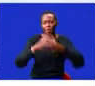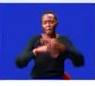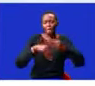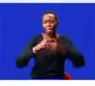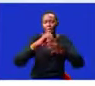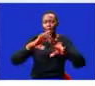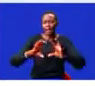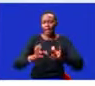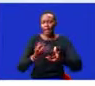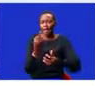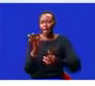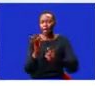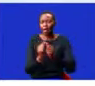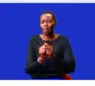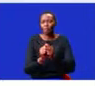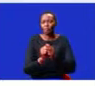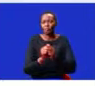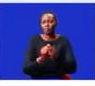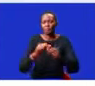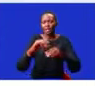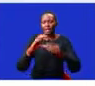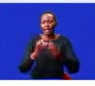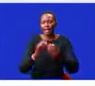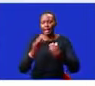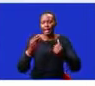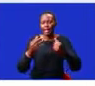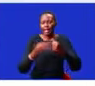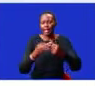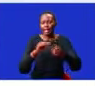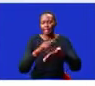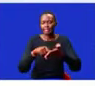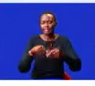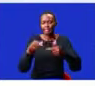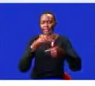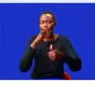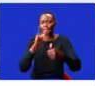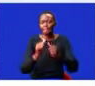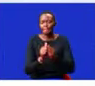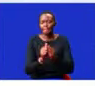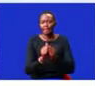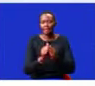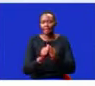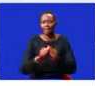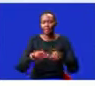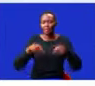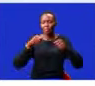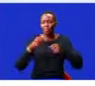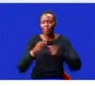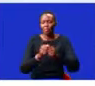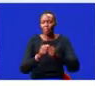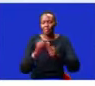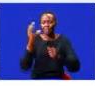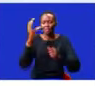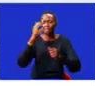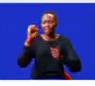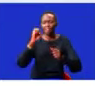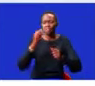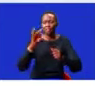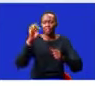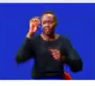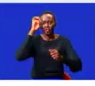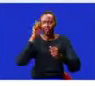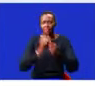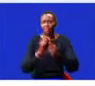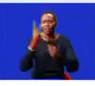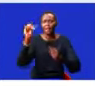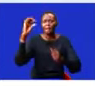jopuonjre mago eko mag grade 8. Maendi en siem ma ogol kod jatendo e migao noero mar somo migosi Ezekiel Machogu.